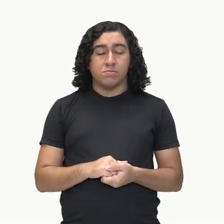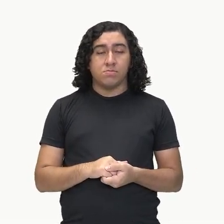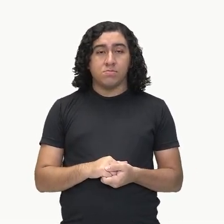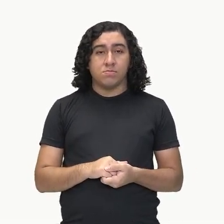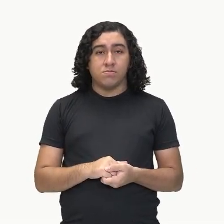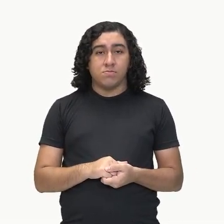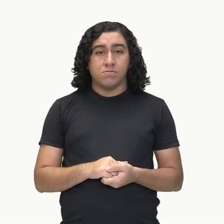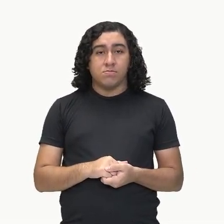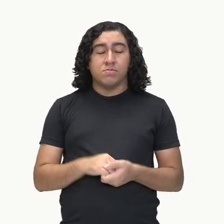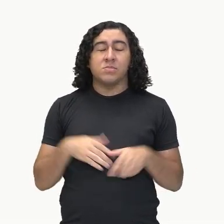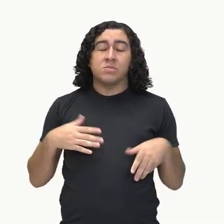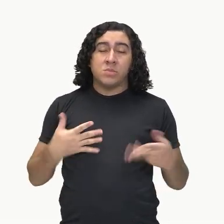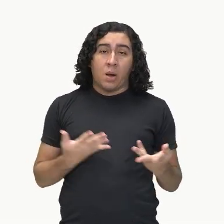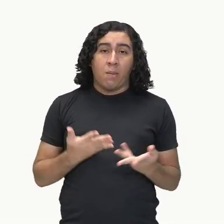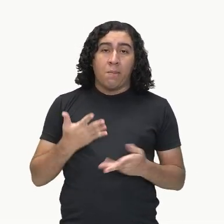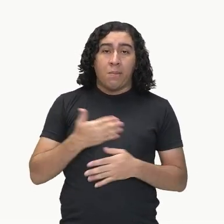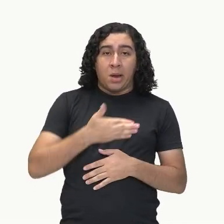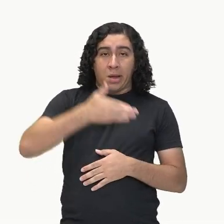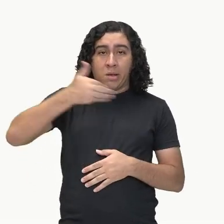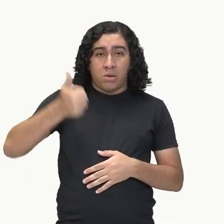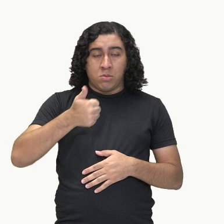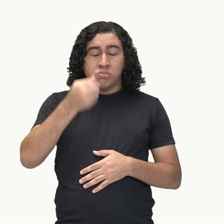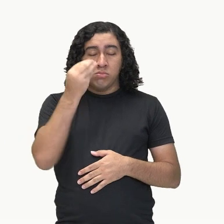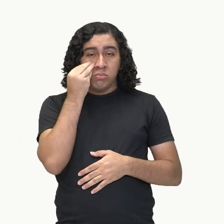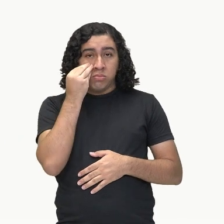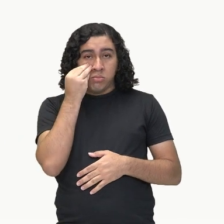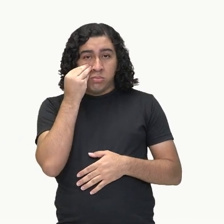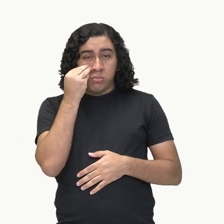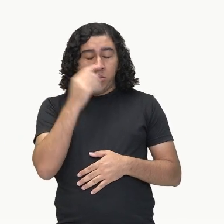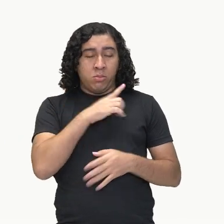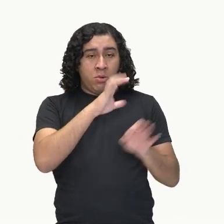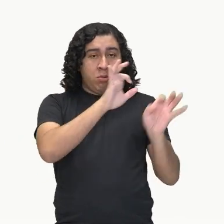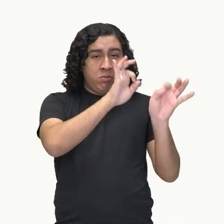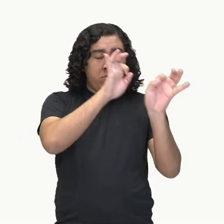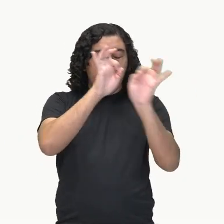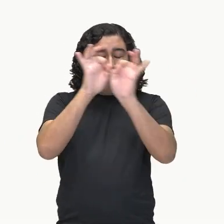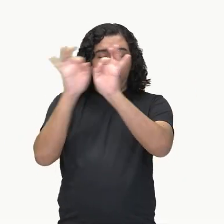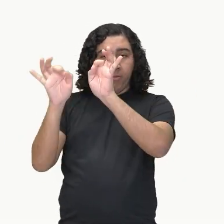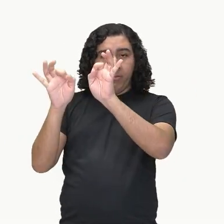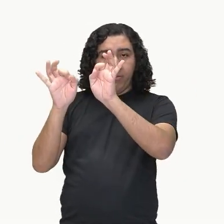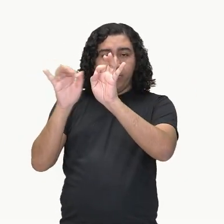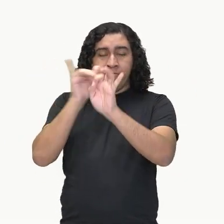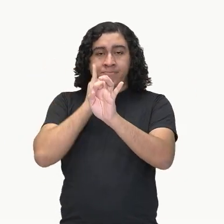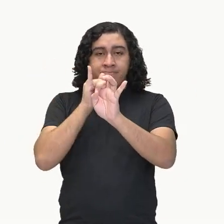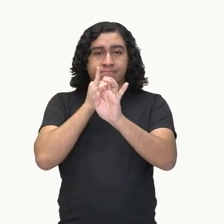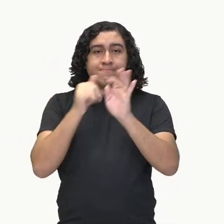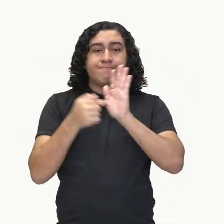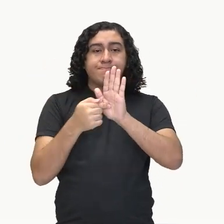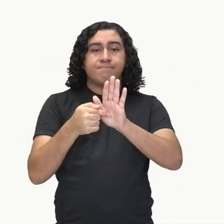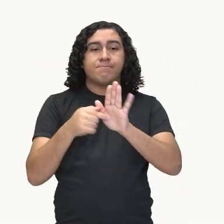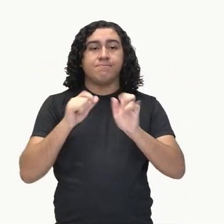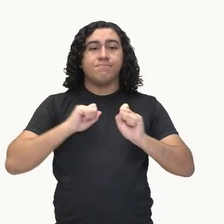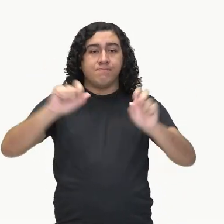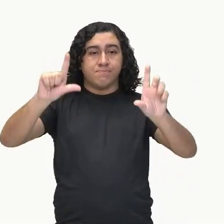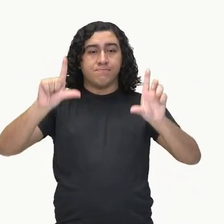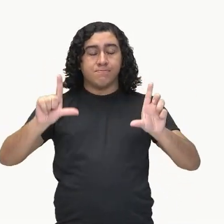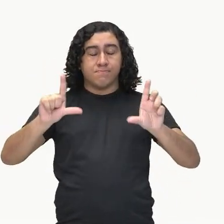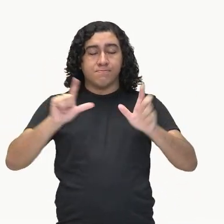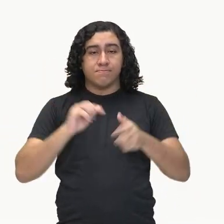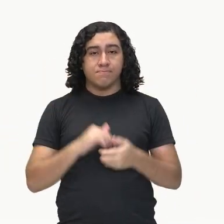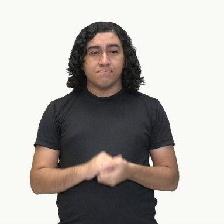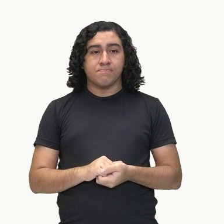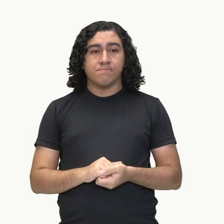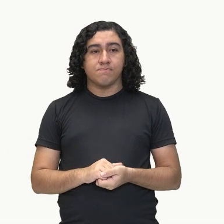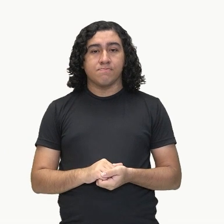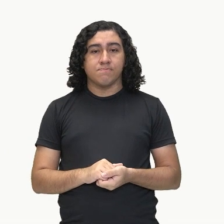ficar melhor aí para você visualizar, acompanhe os exemplos que irão aparecer aí na sua tela.